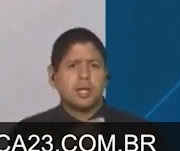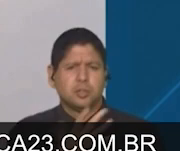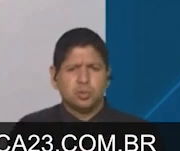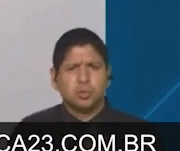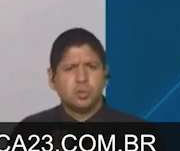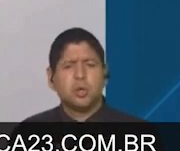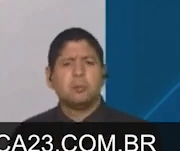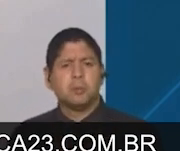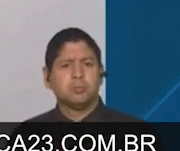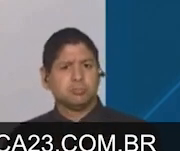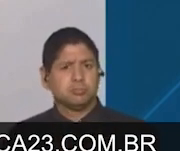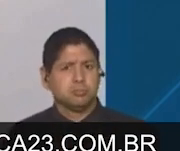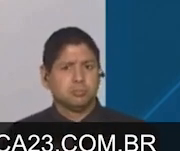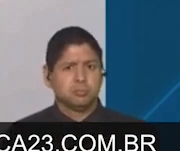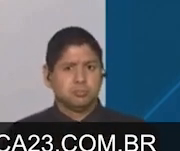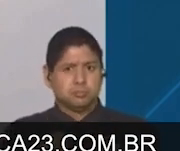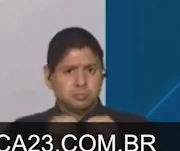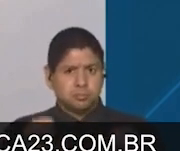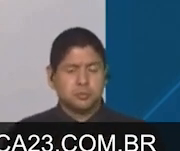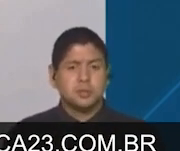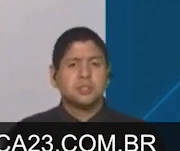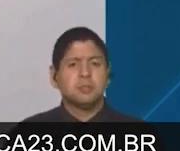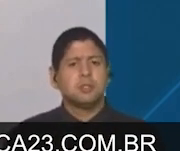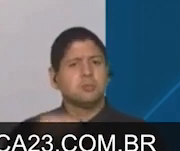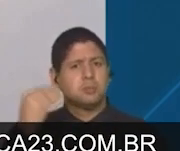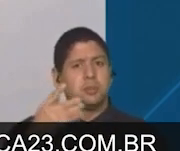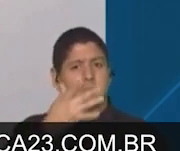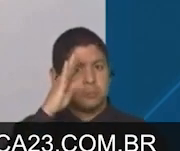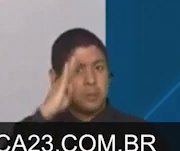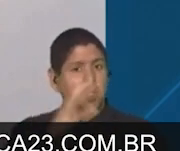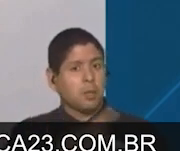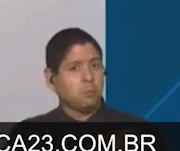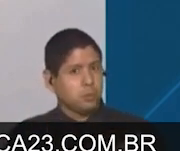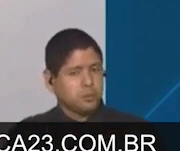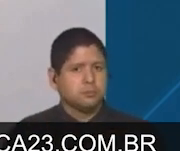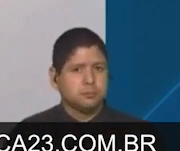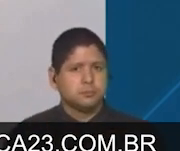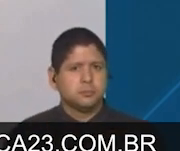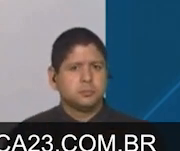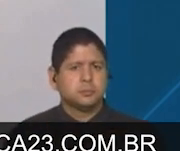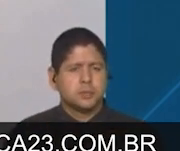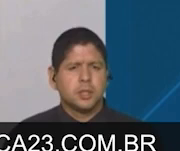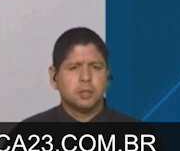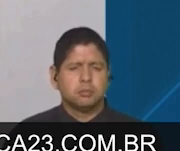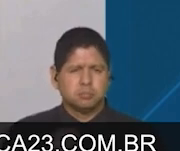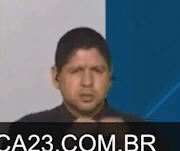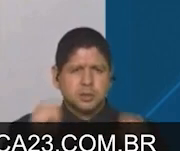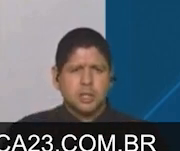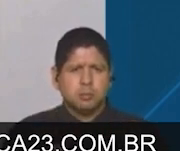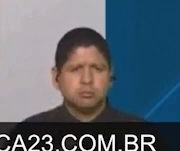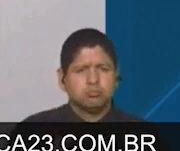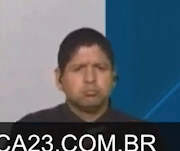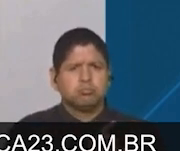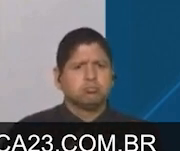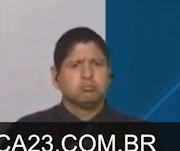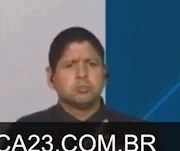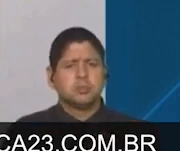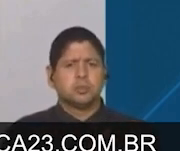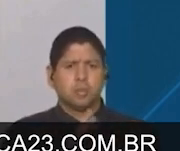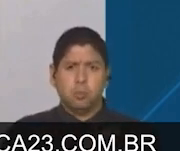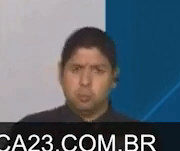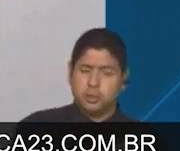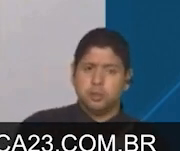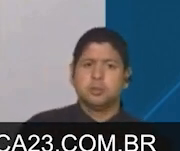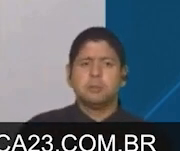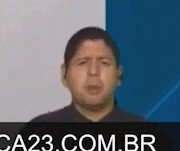dos atores do sistema de justiça, especialmente os policiais. Então, a integração de sistemas, não só entre as polícias, mas também com